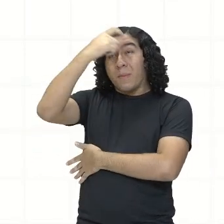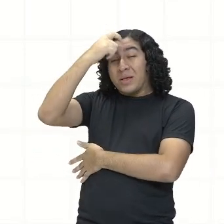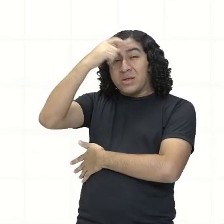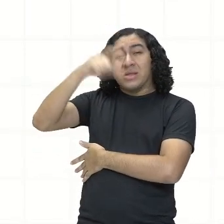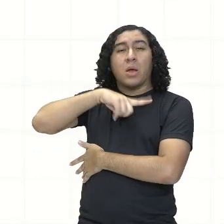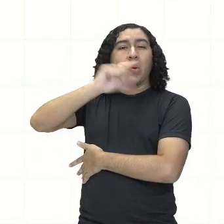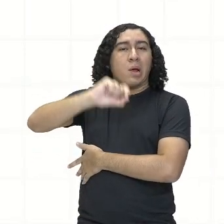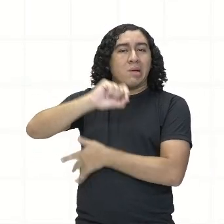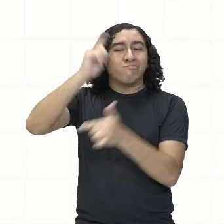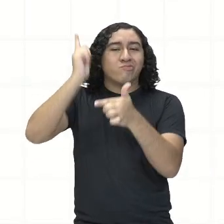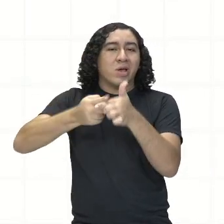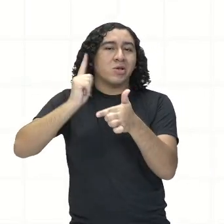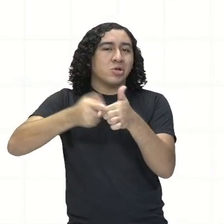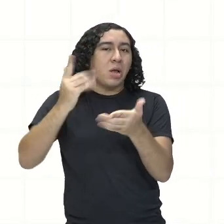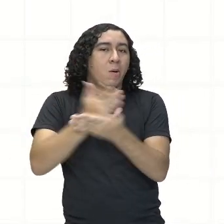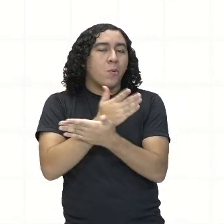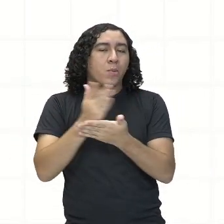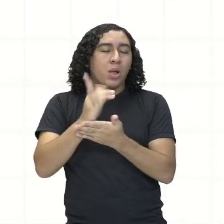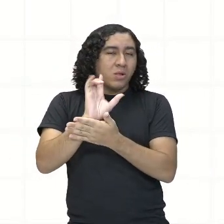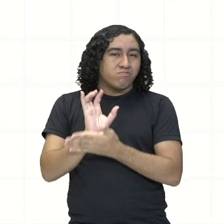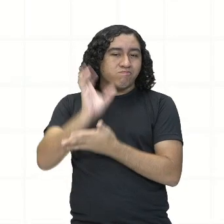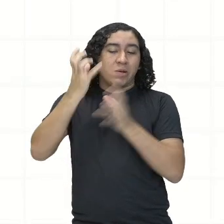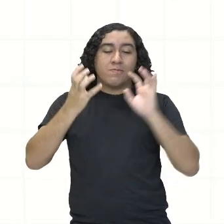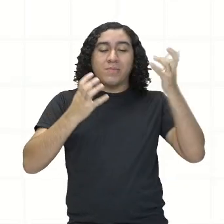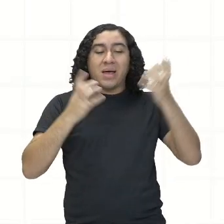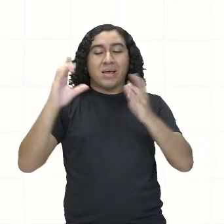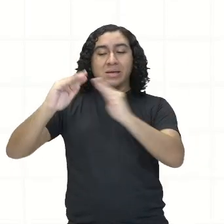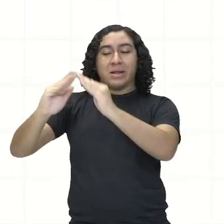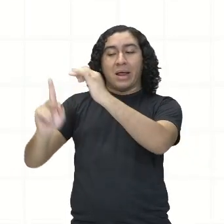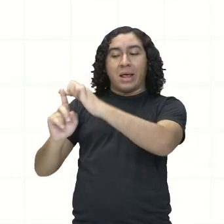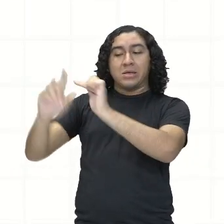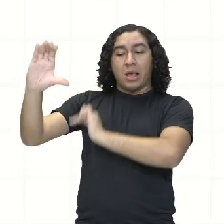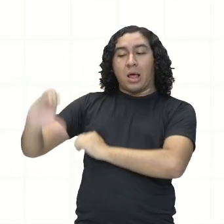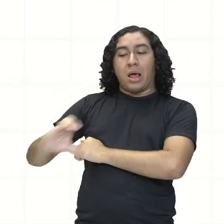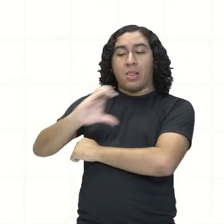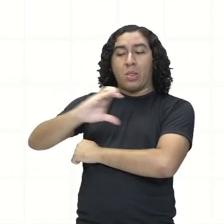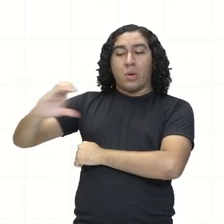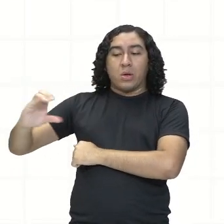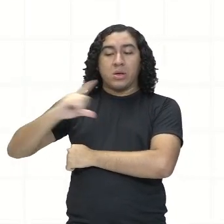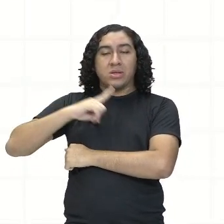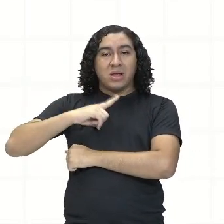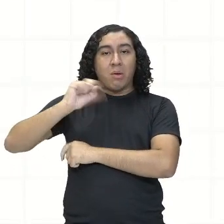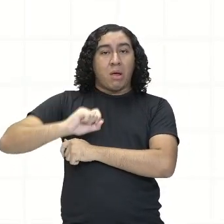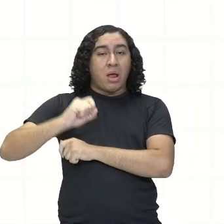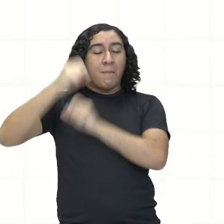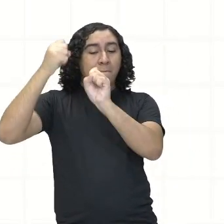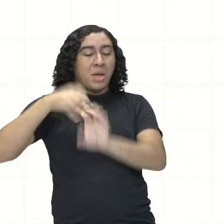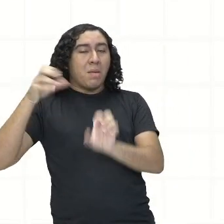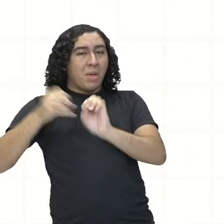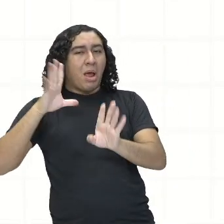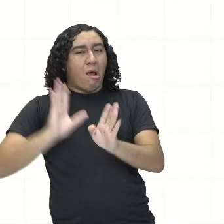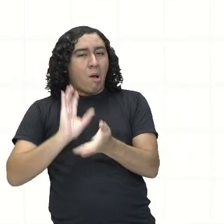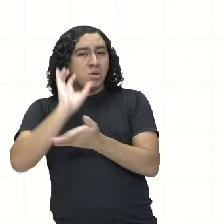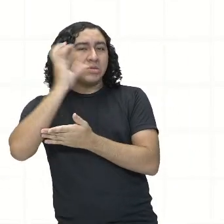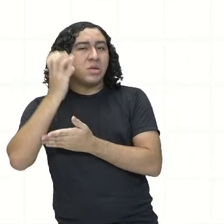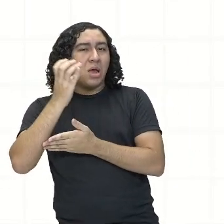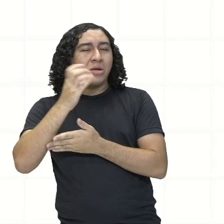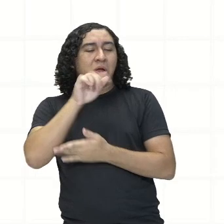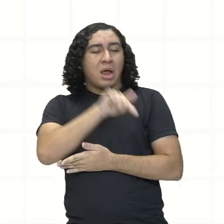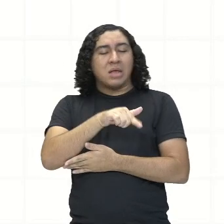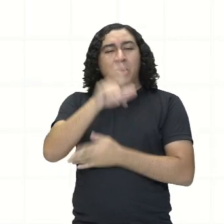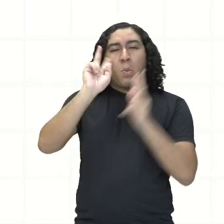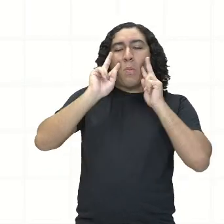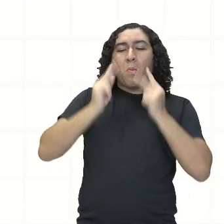questionar algumas situações que a Igreja Católica estava colocando naquele momento e que era passível